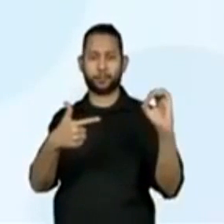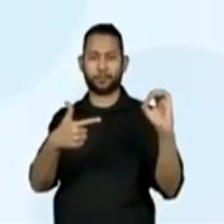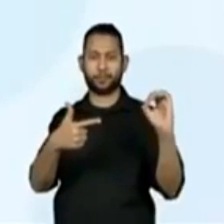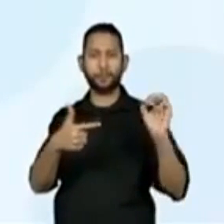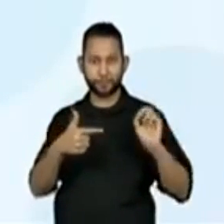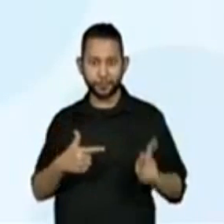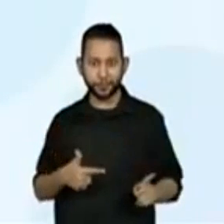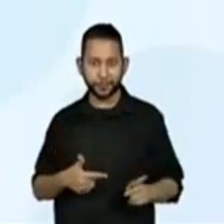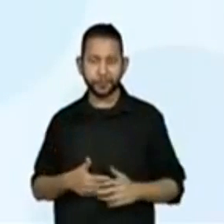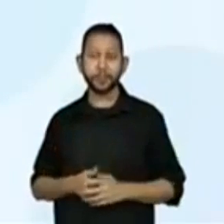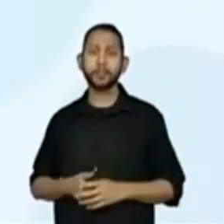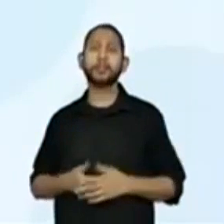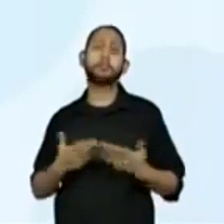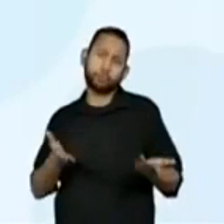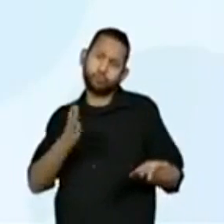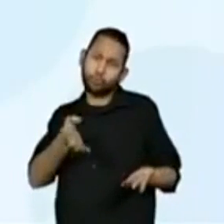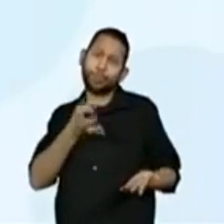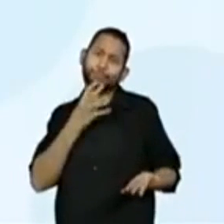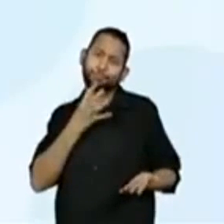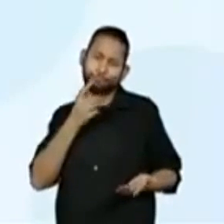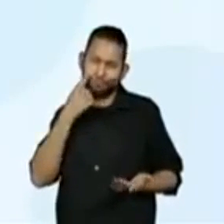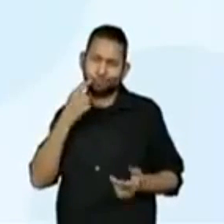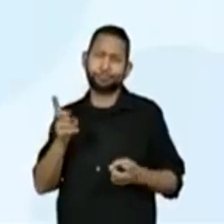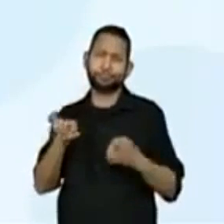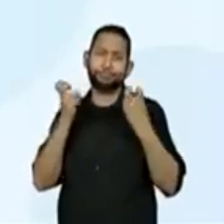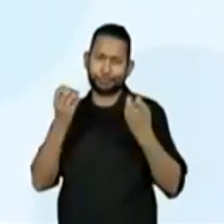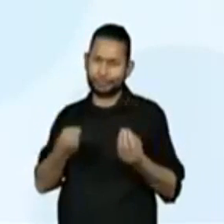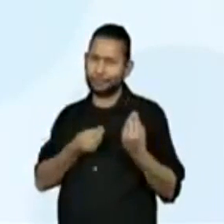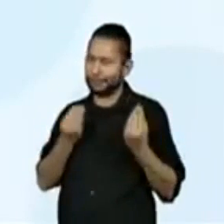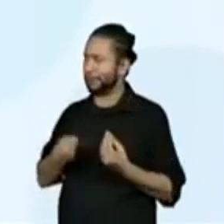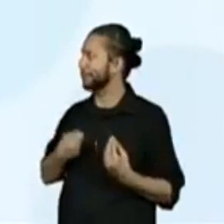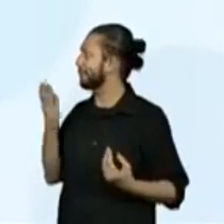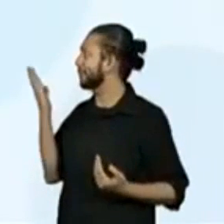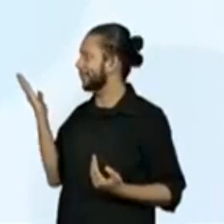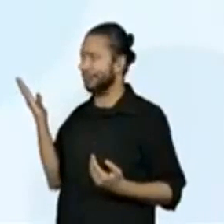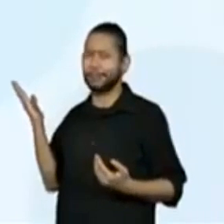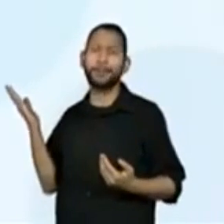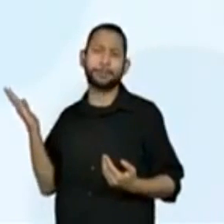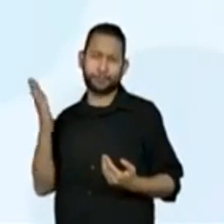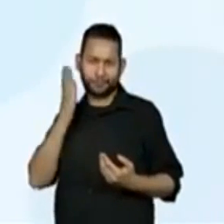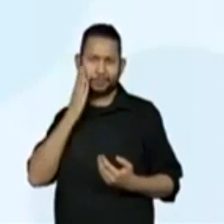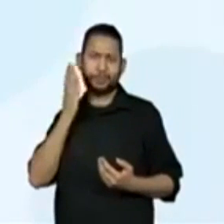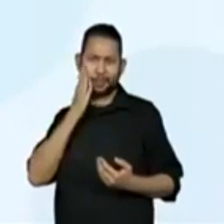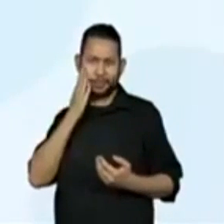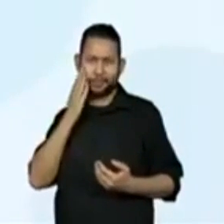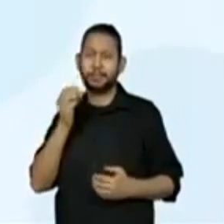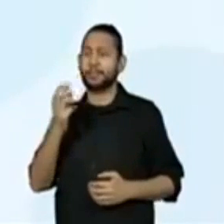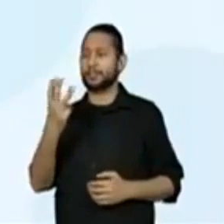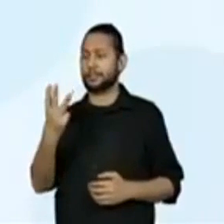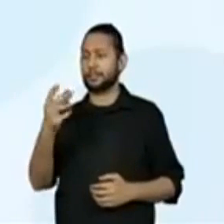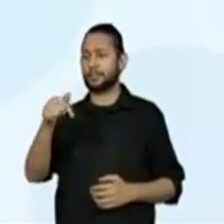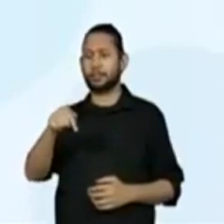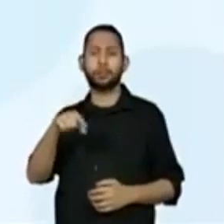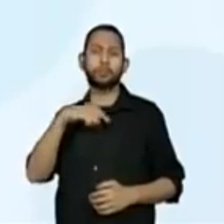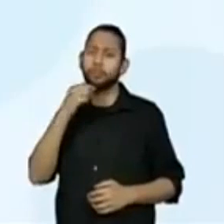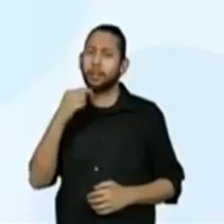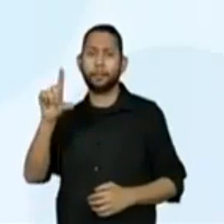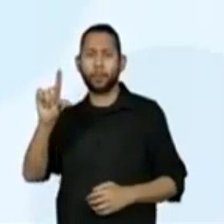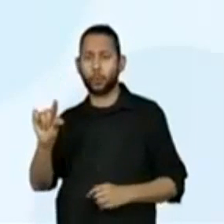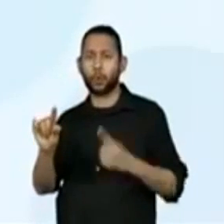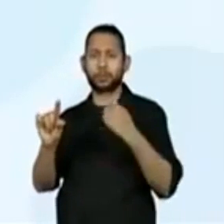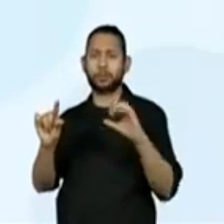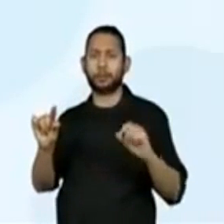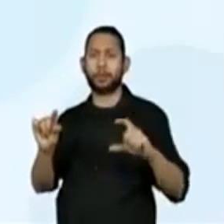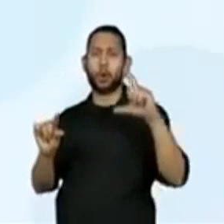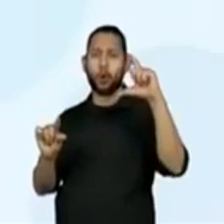aqui, vamos lá. Vocês meio que já perceberam como é que funciona essa divisão. 37 não vai dar para dividir, eu